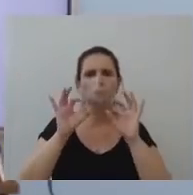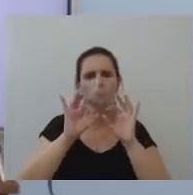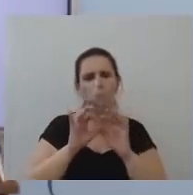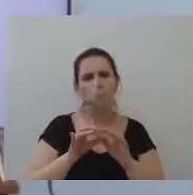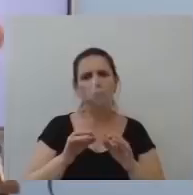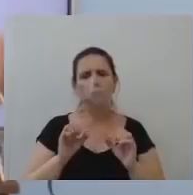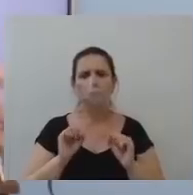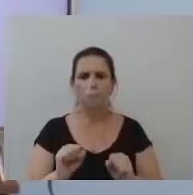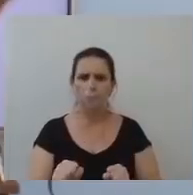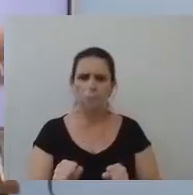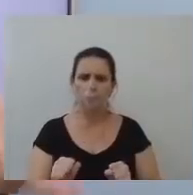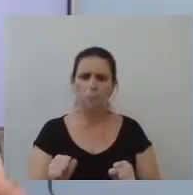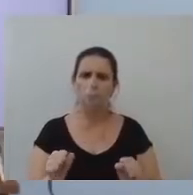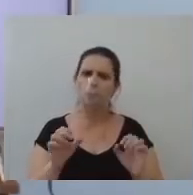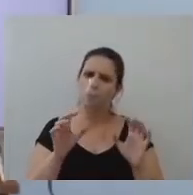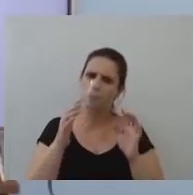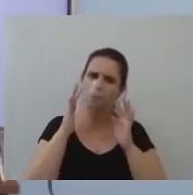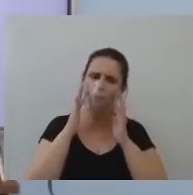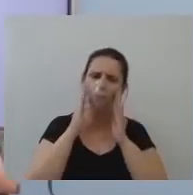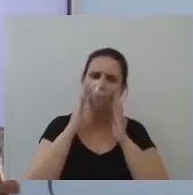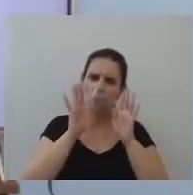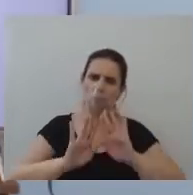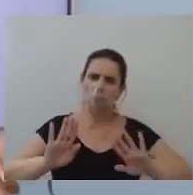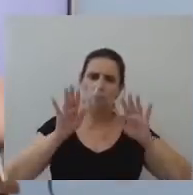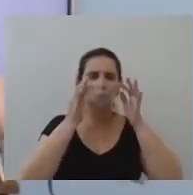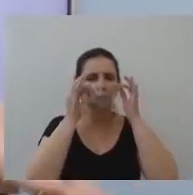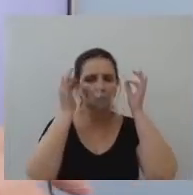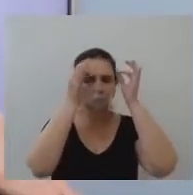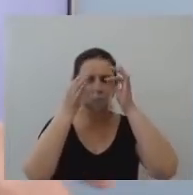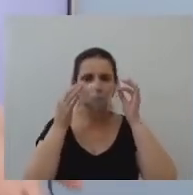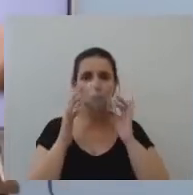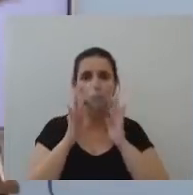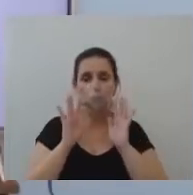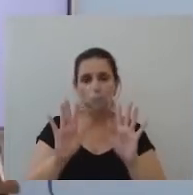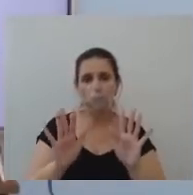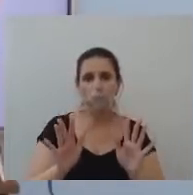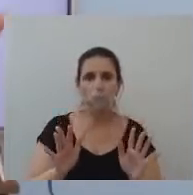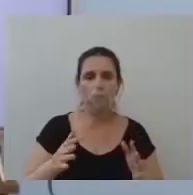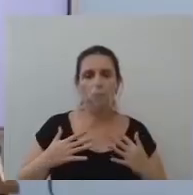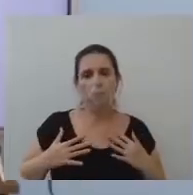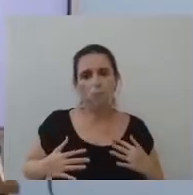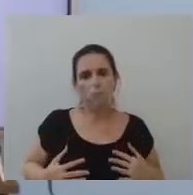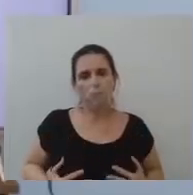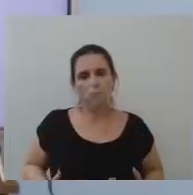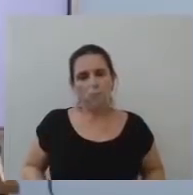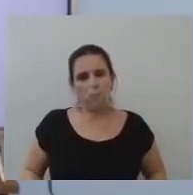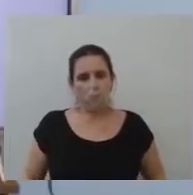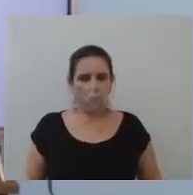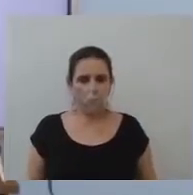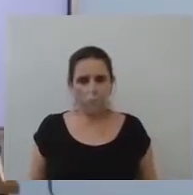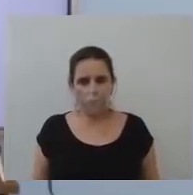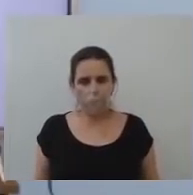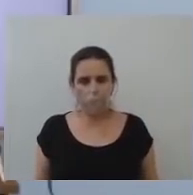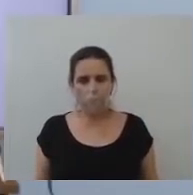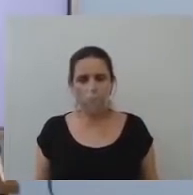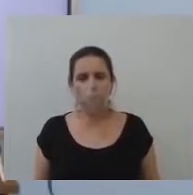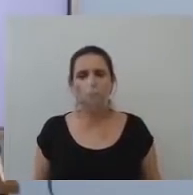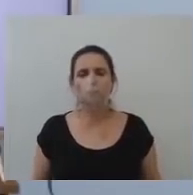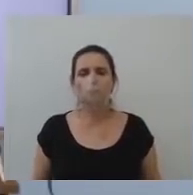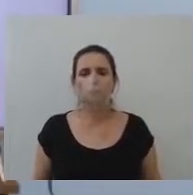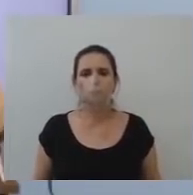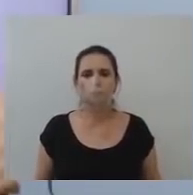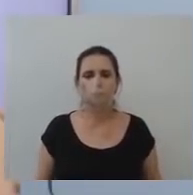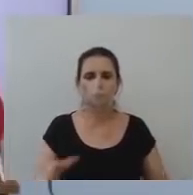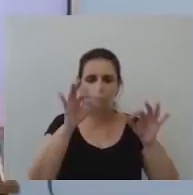si. Deve utilizar. Agora, pelo amor de Deus, a gente não vai colocar uma roupa ou até mesmo